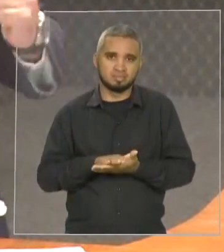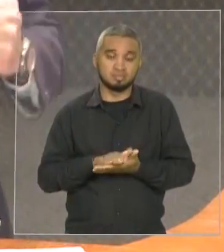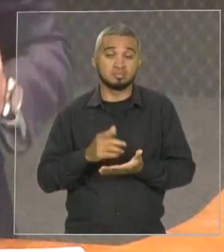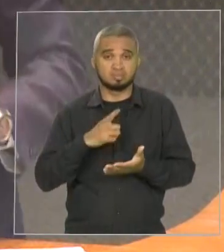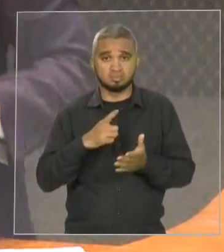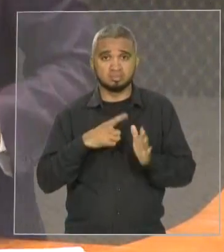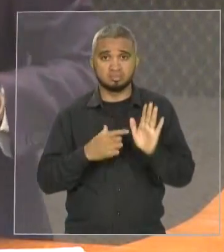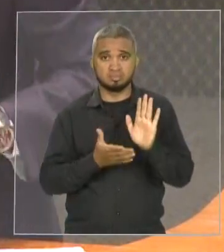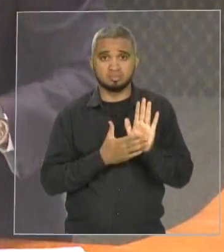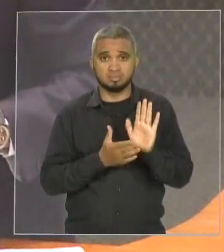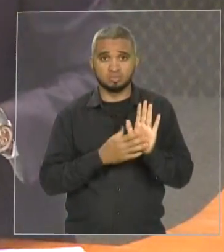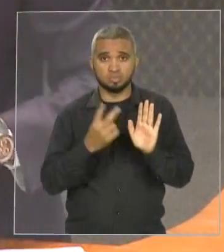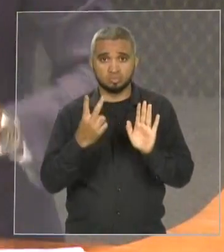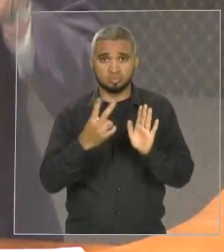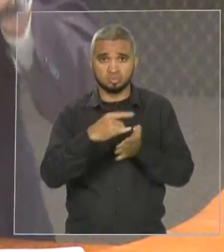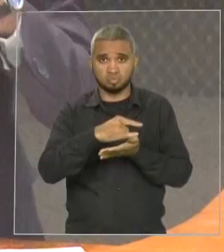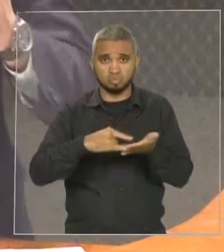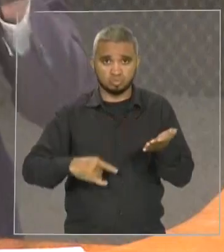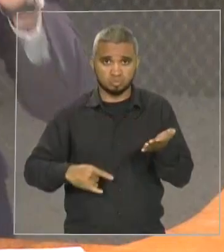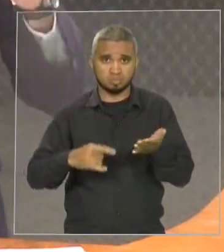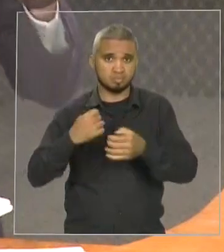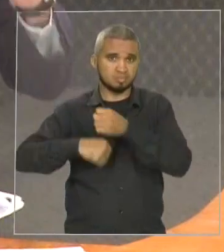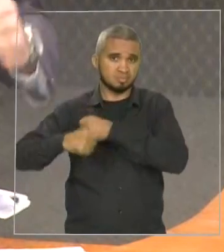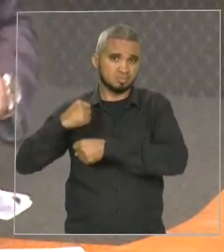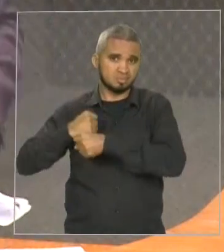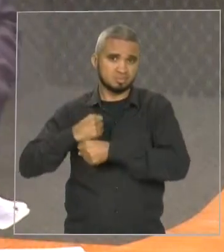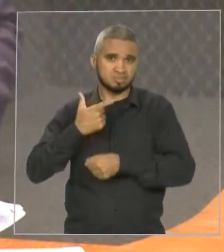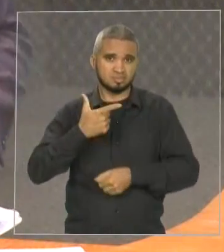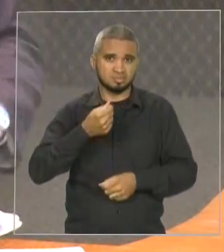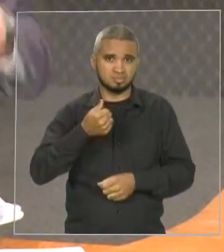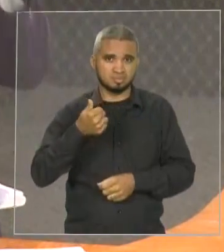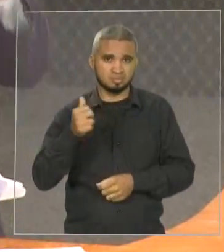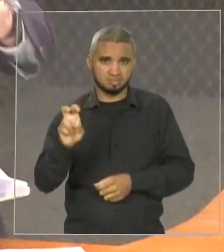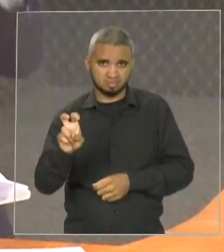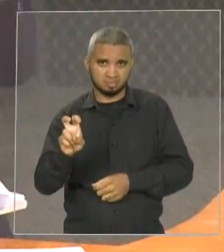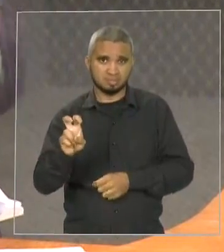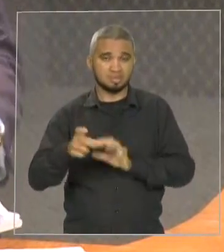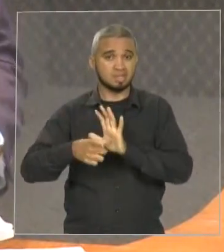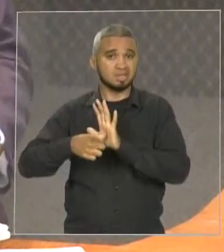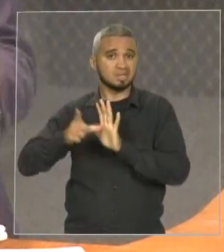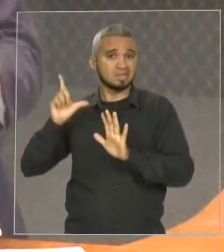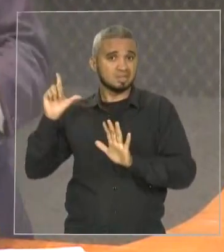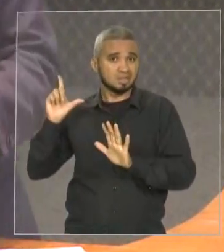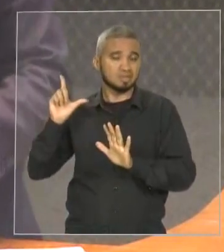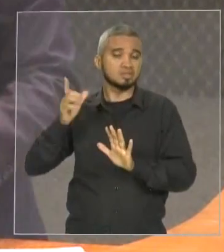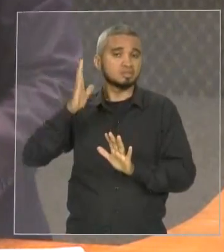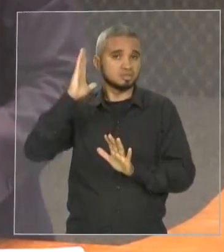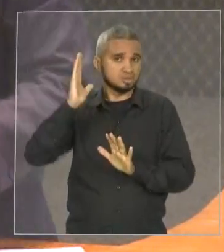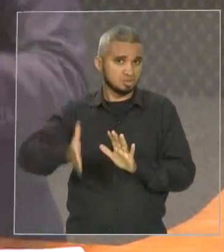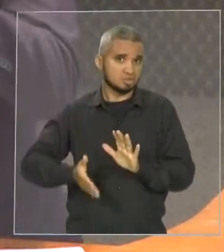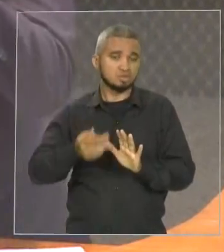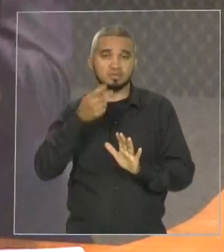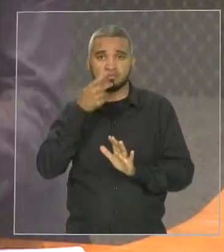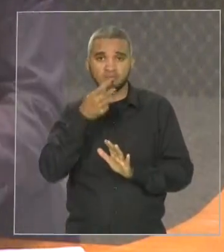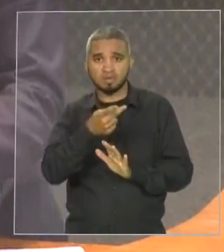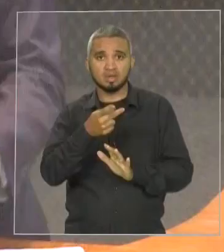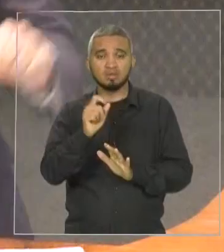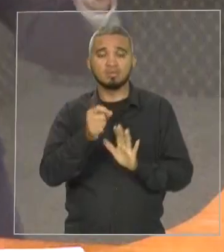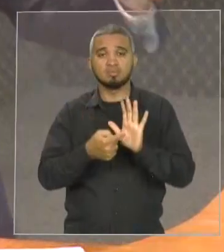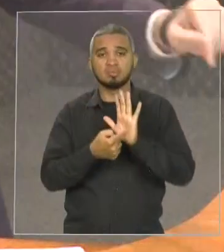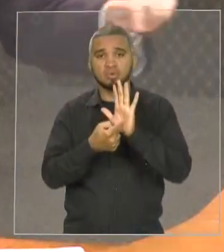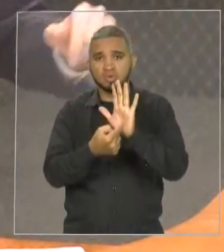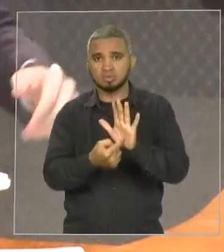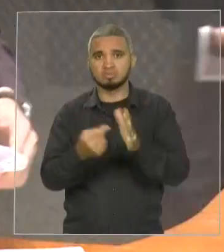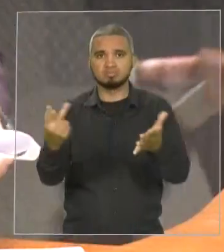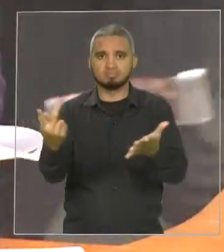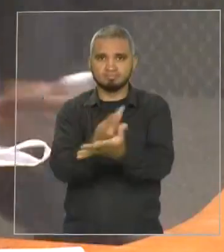aquela época, em 2015, a época antes da licitação, já acusava o que ia acontecer hoje